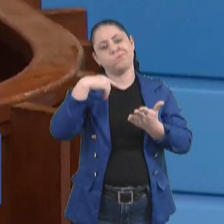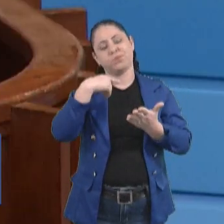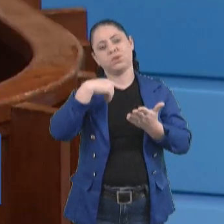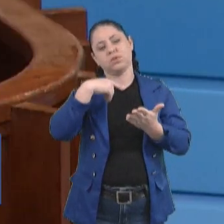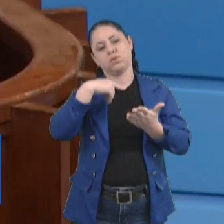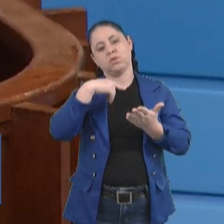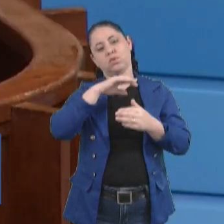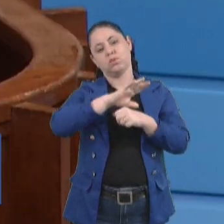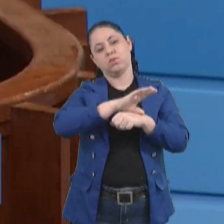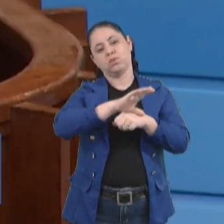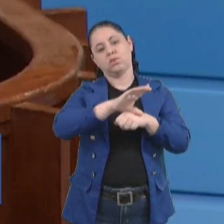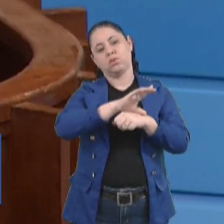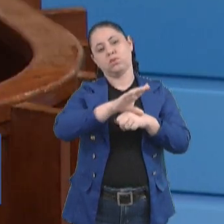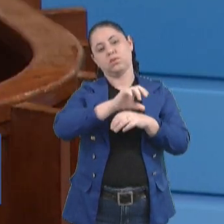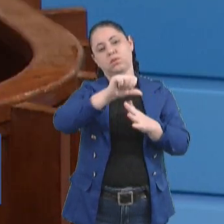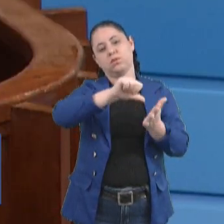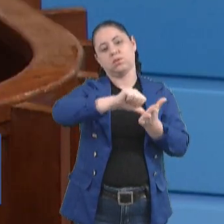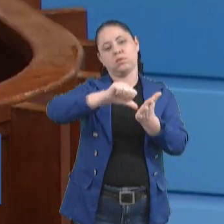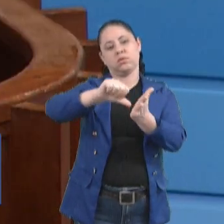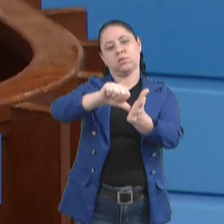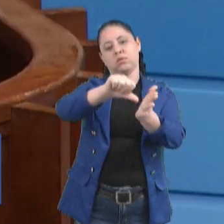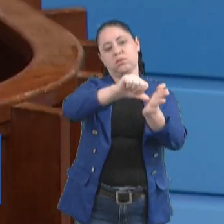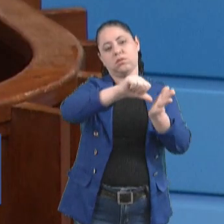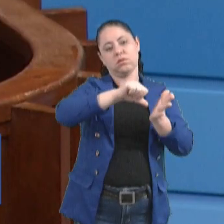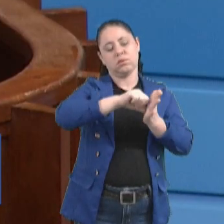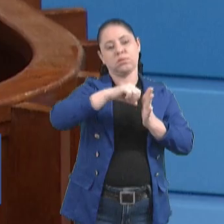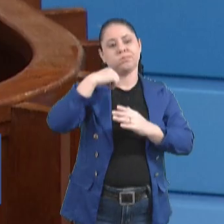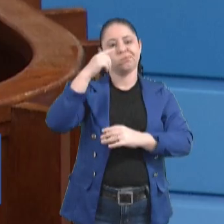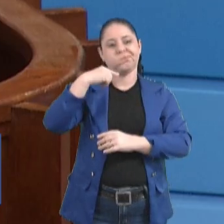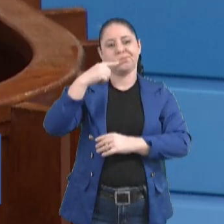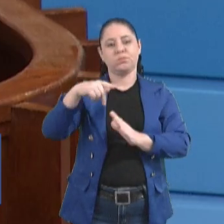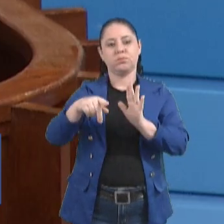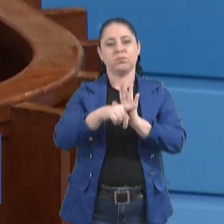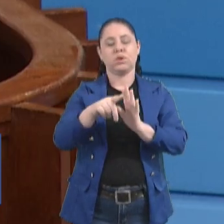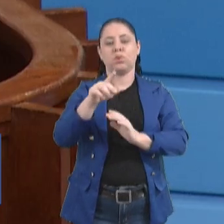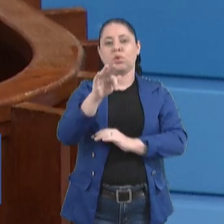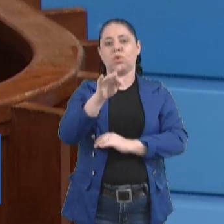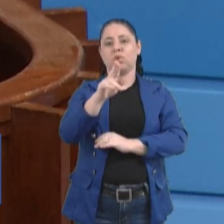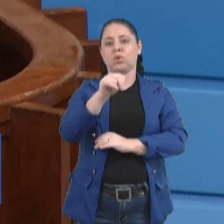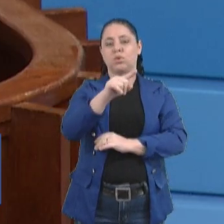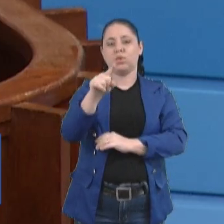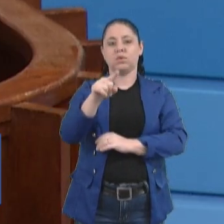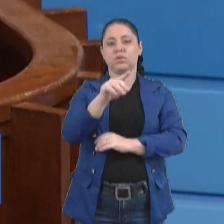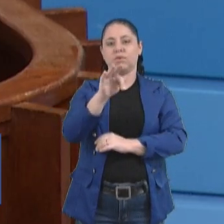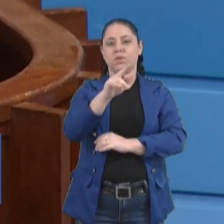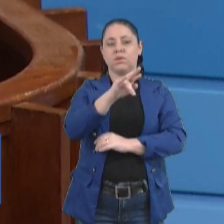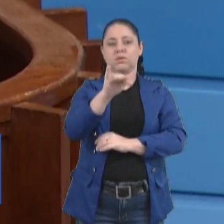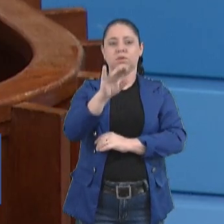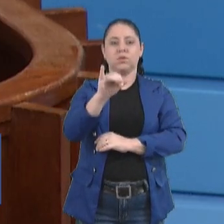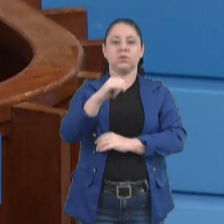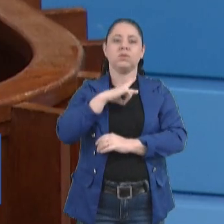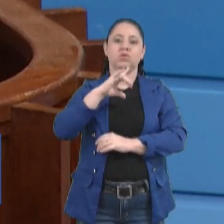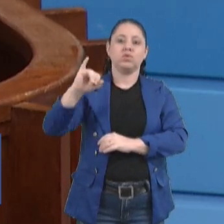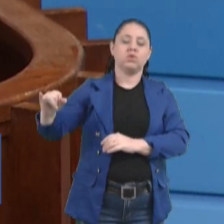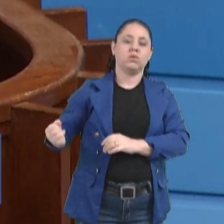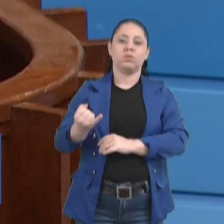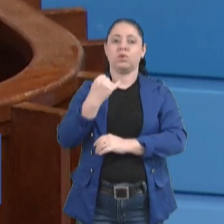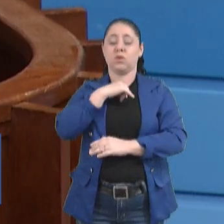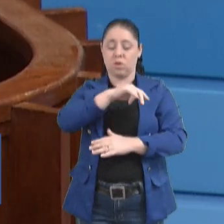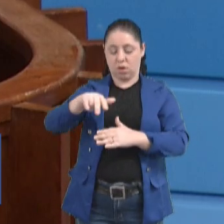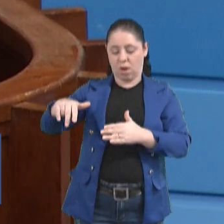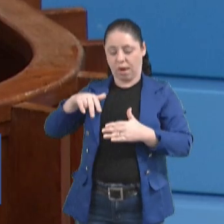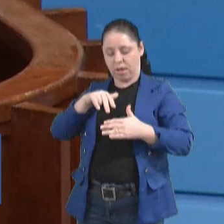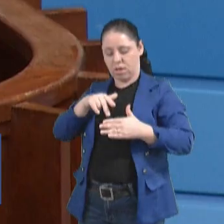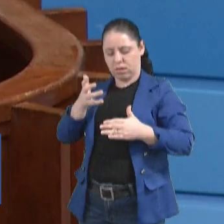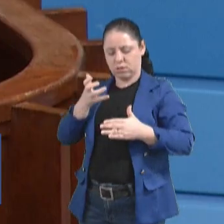acadêmica no Centro de Direito Luiz Ferracini, ainda sonhava muito em ter oportunidade de subir essa